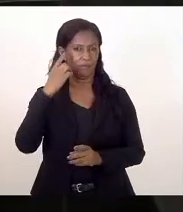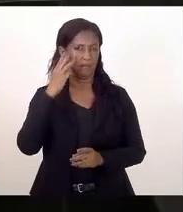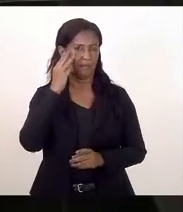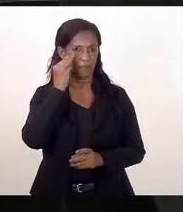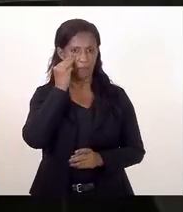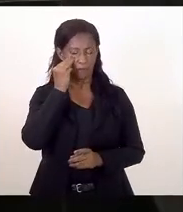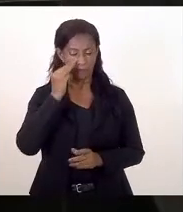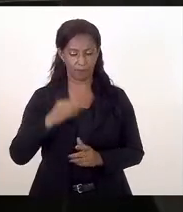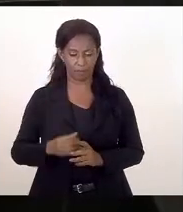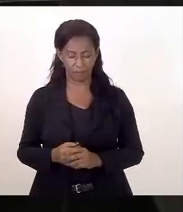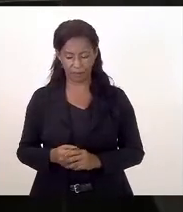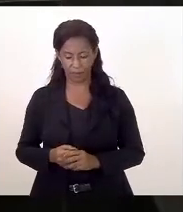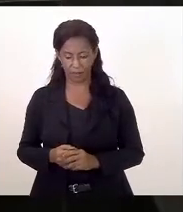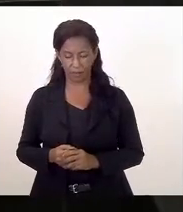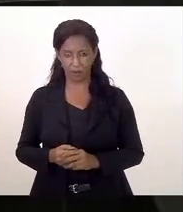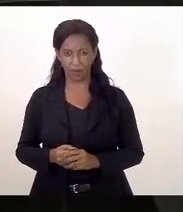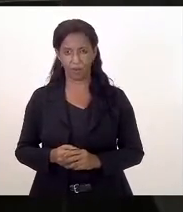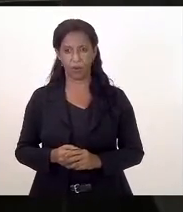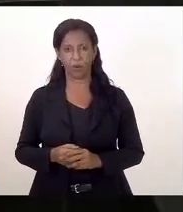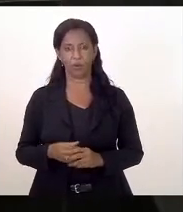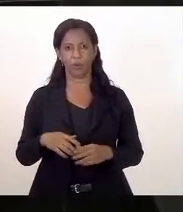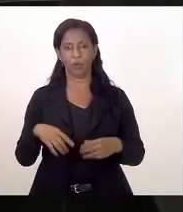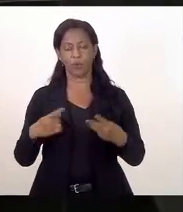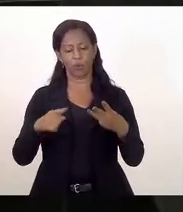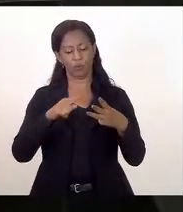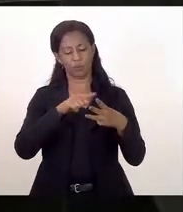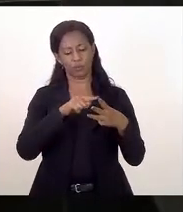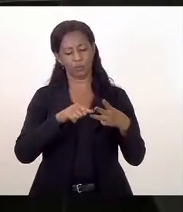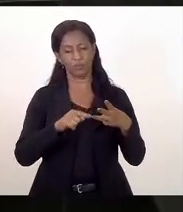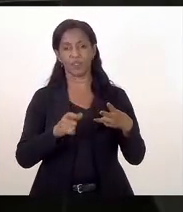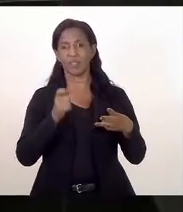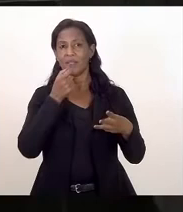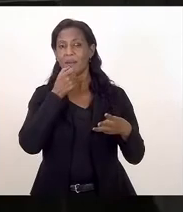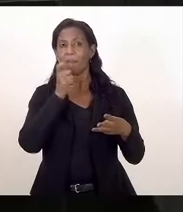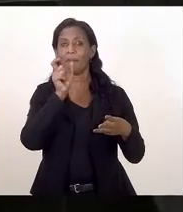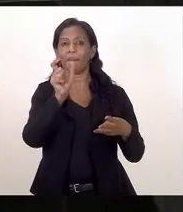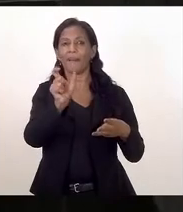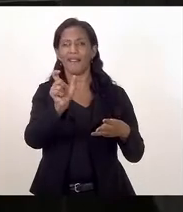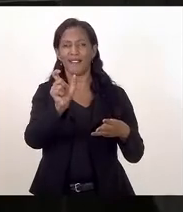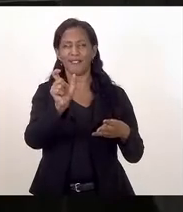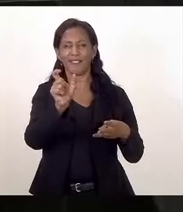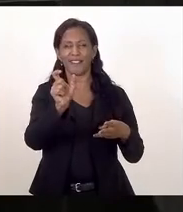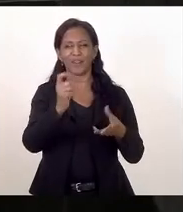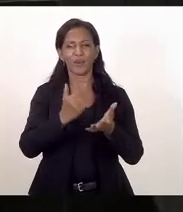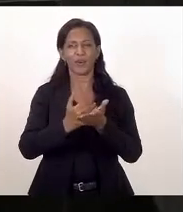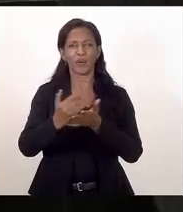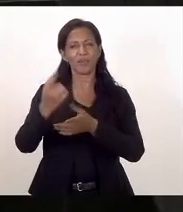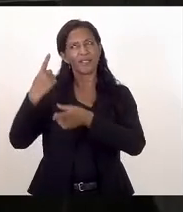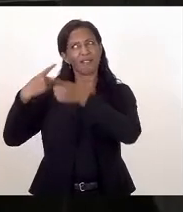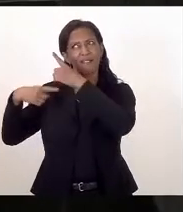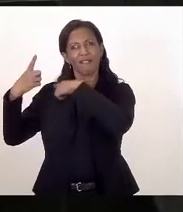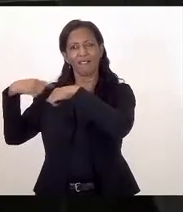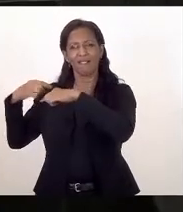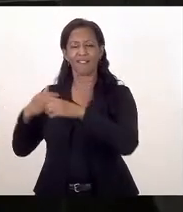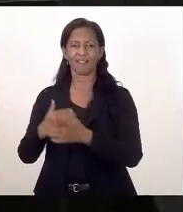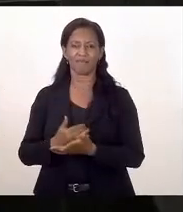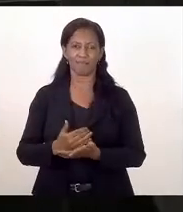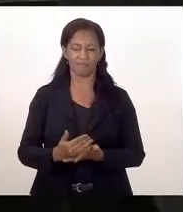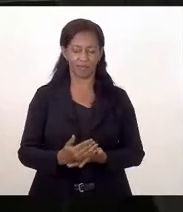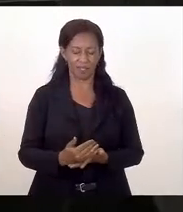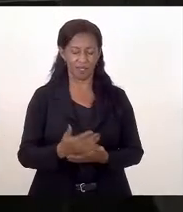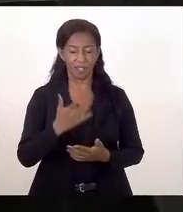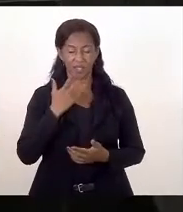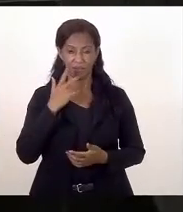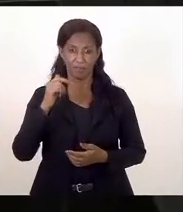com os três, as três palavras que usei no expediente inicial e que falei